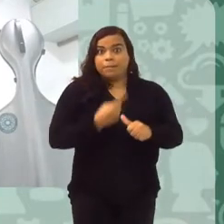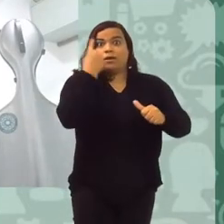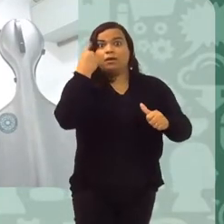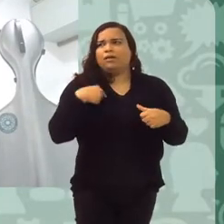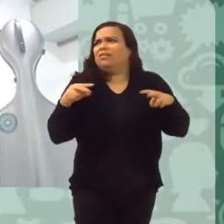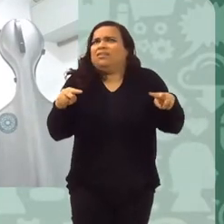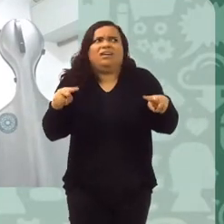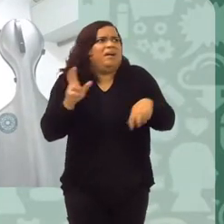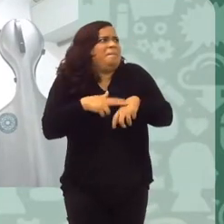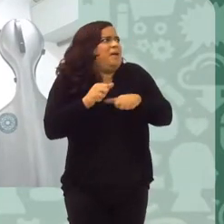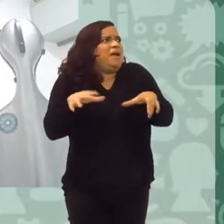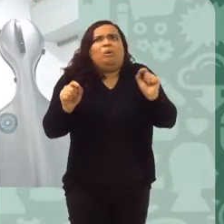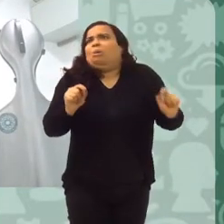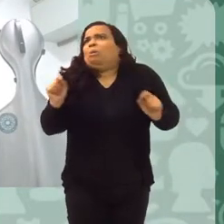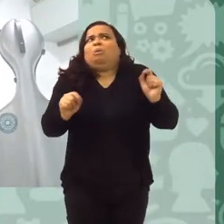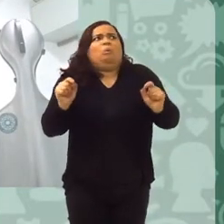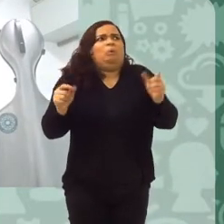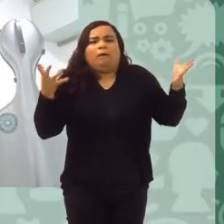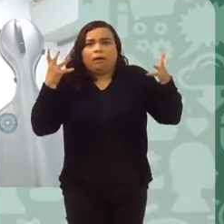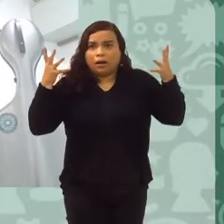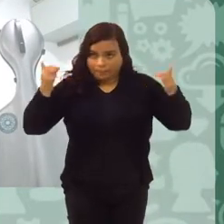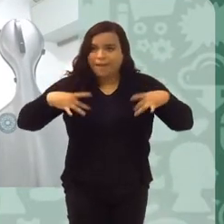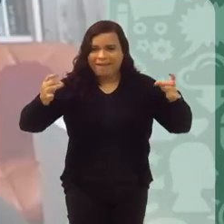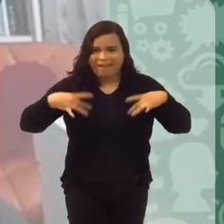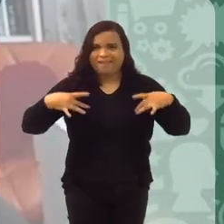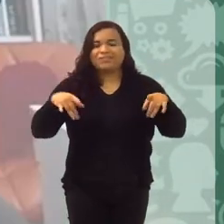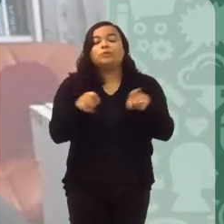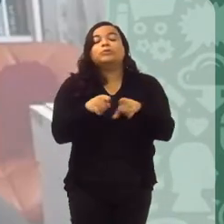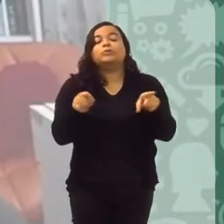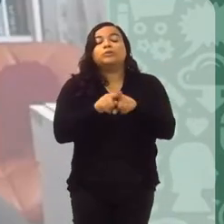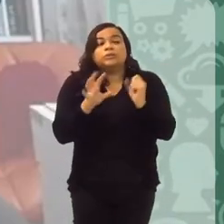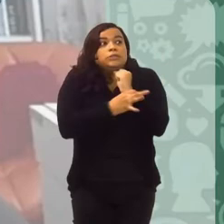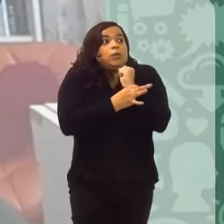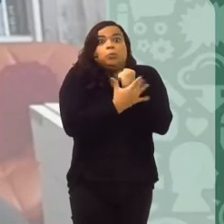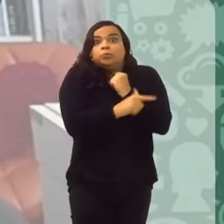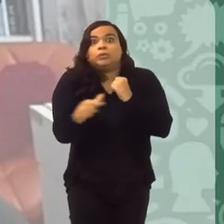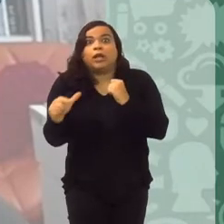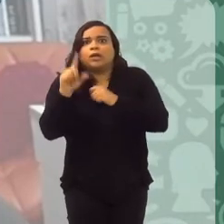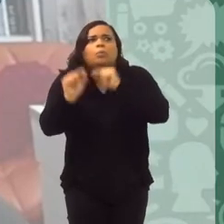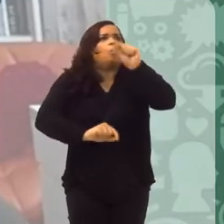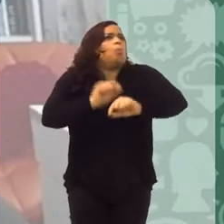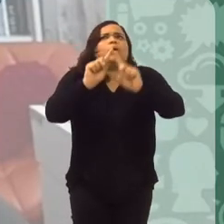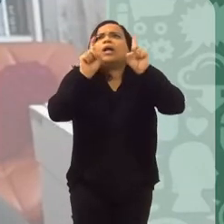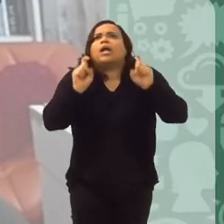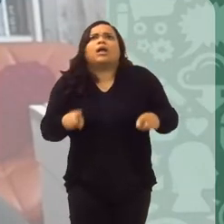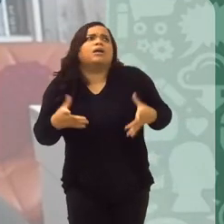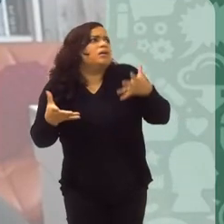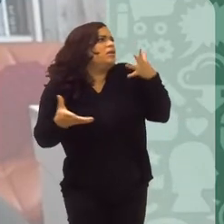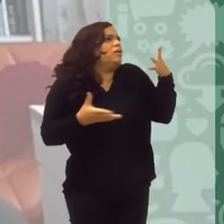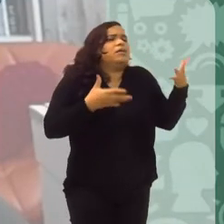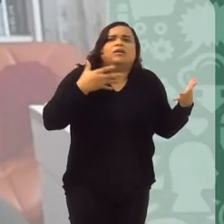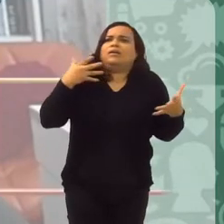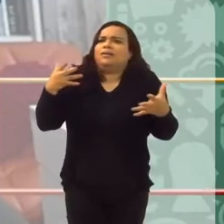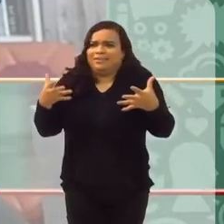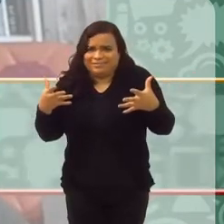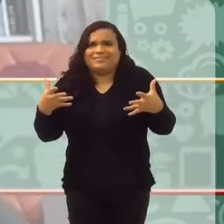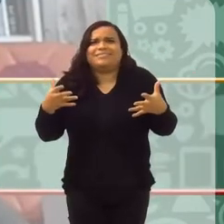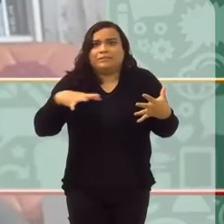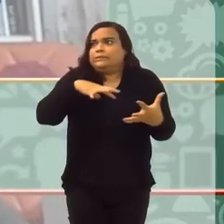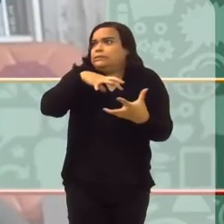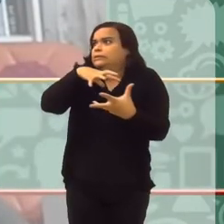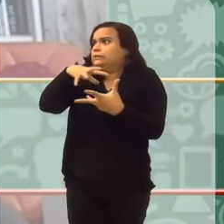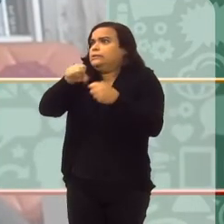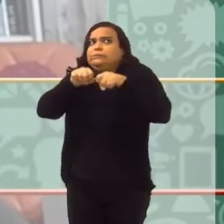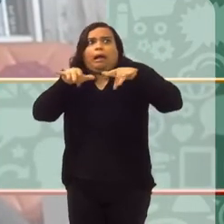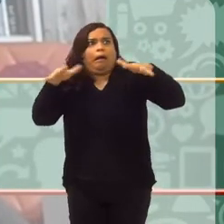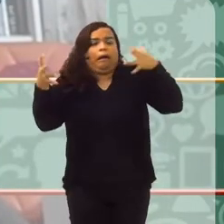A primeira coisa muito forte que as pessoas sentiram foi o medo, a insegurança, porque você não sabia o que estava acontecendo. Eu me lembro que